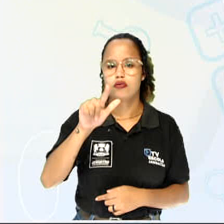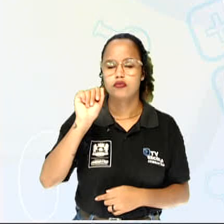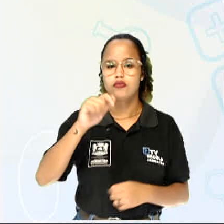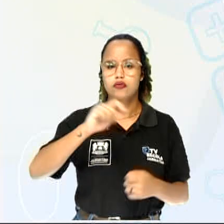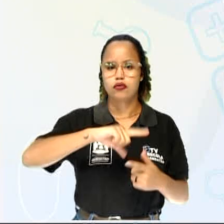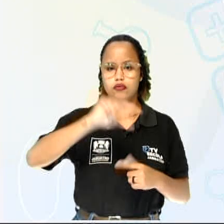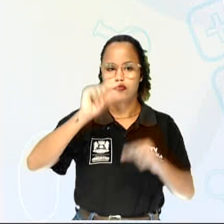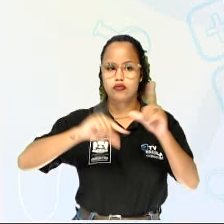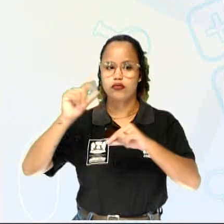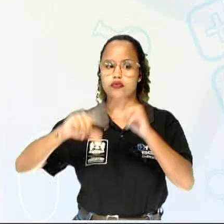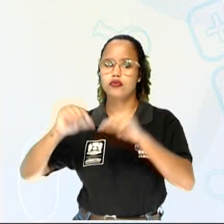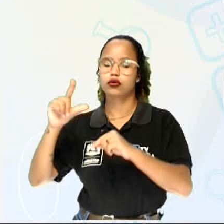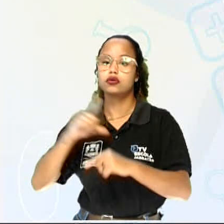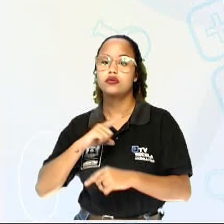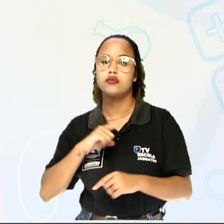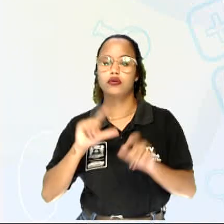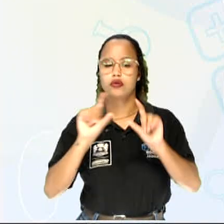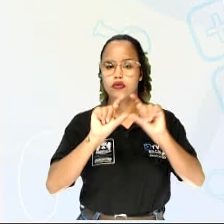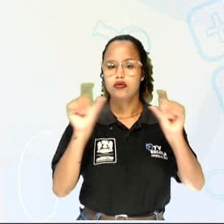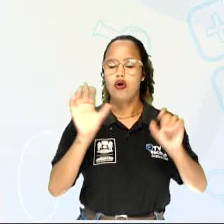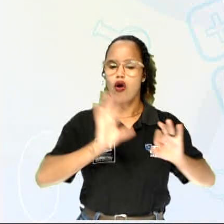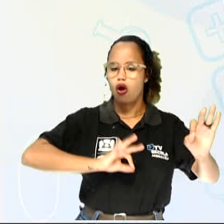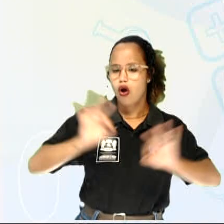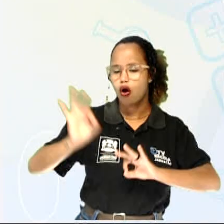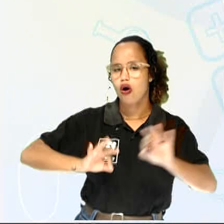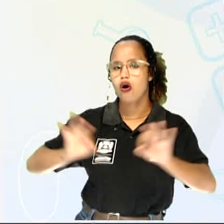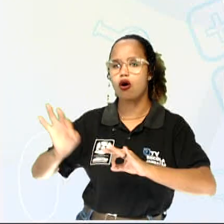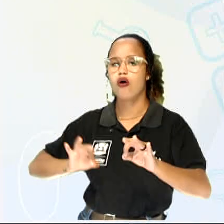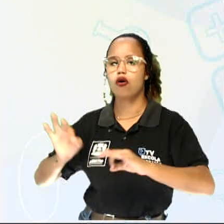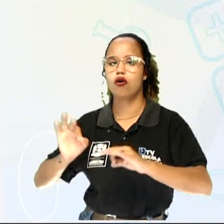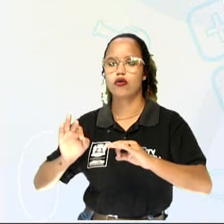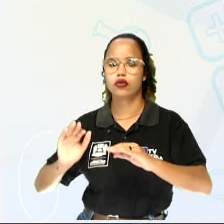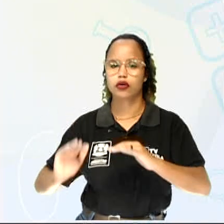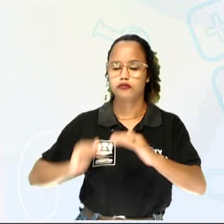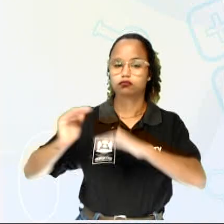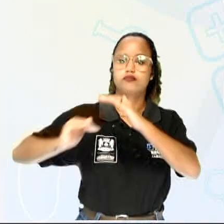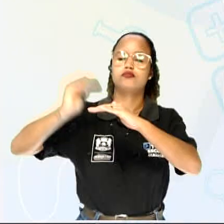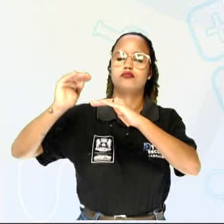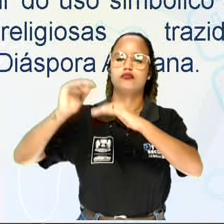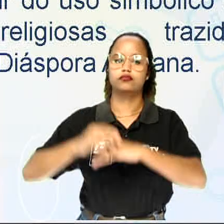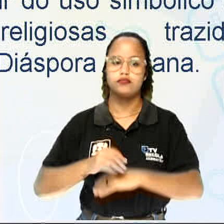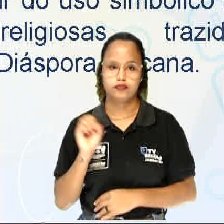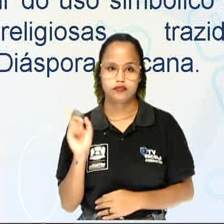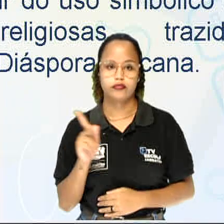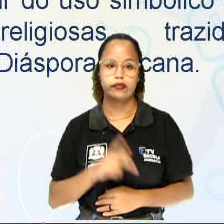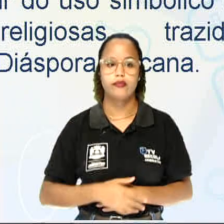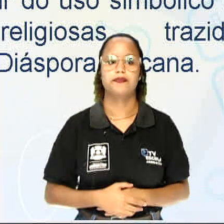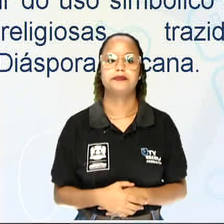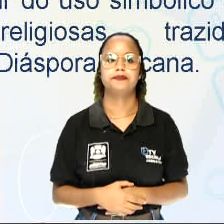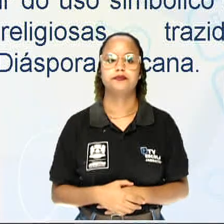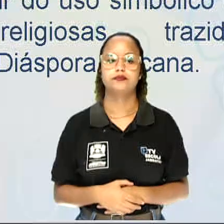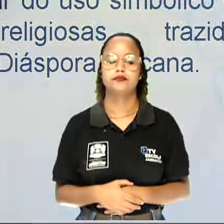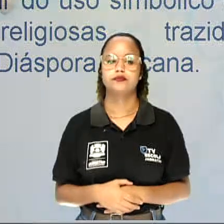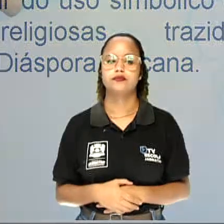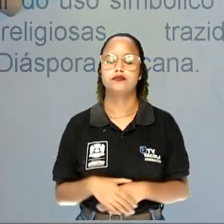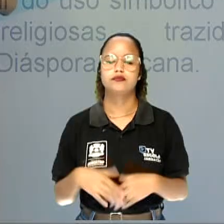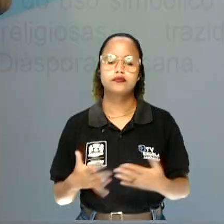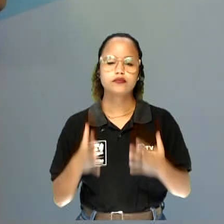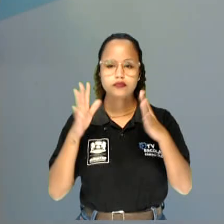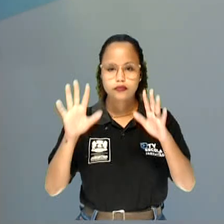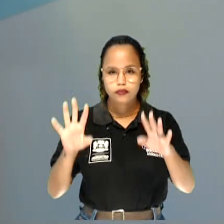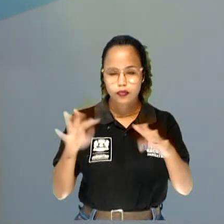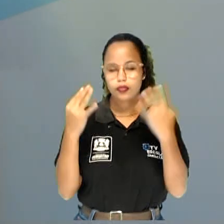lema positivista, ordem e progresso, ok? Gente, preste